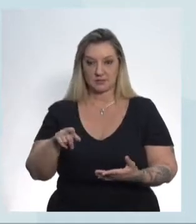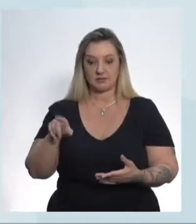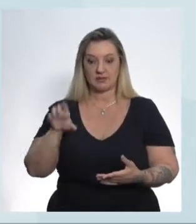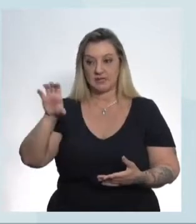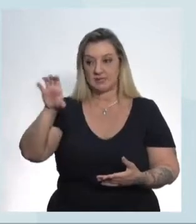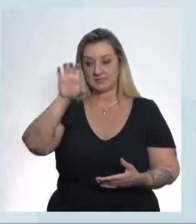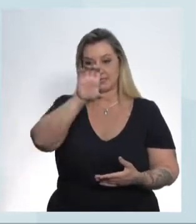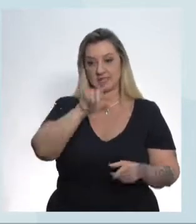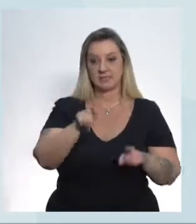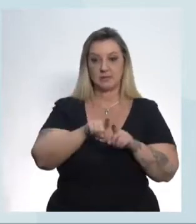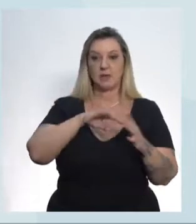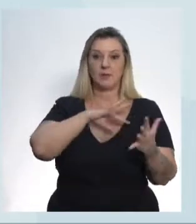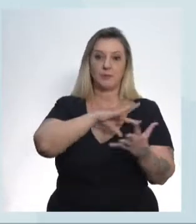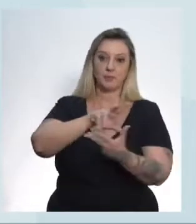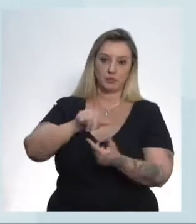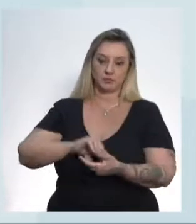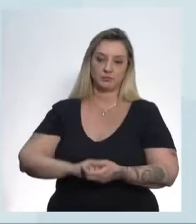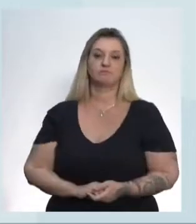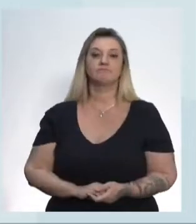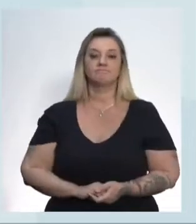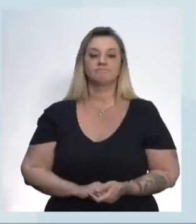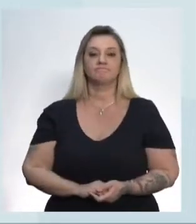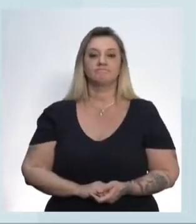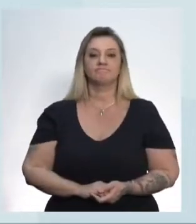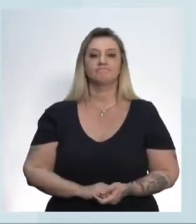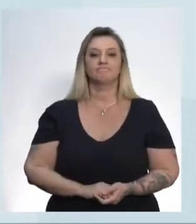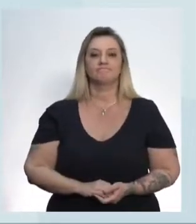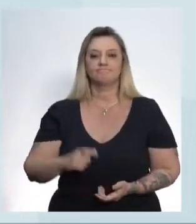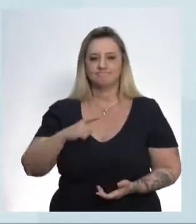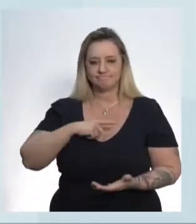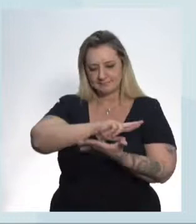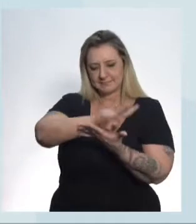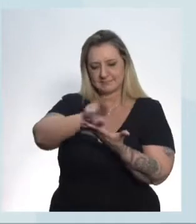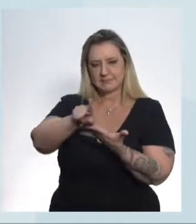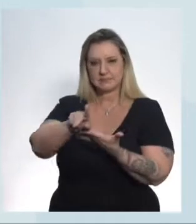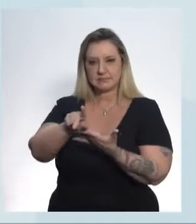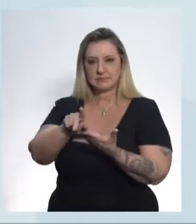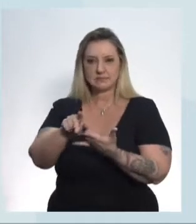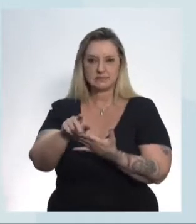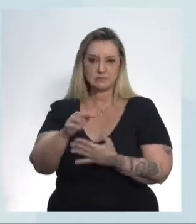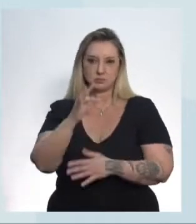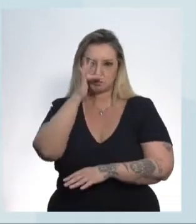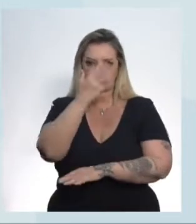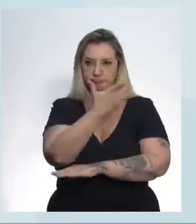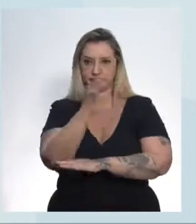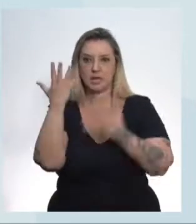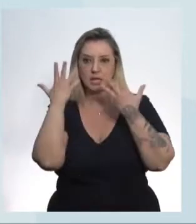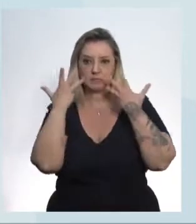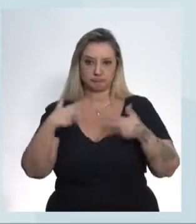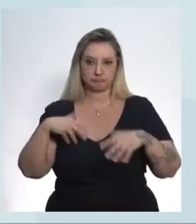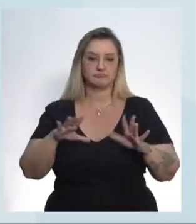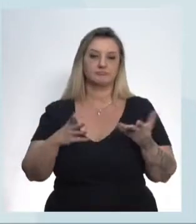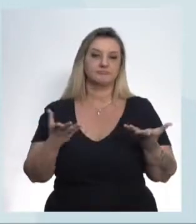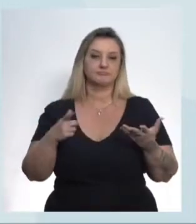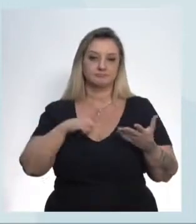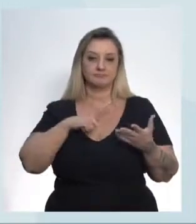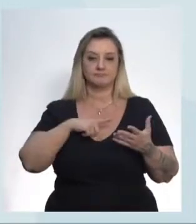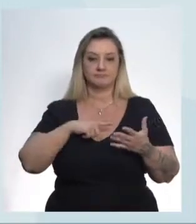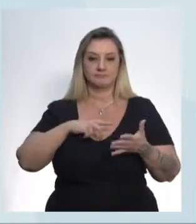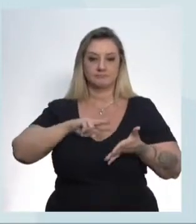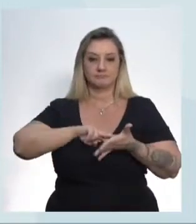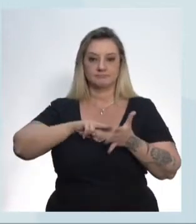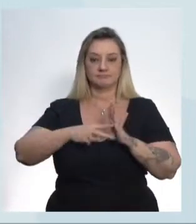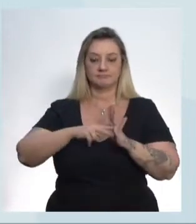e também no mundo afora. Abrigam uma extraordinária variedade de plantas e animais e são considerados como o mais